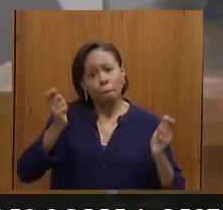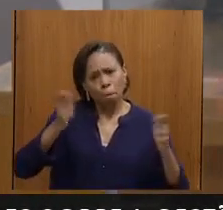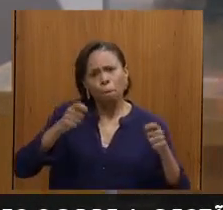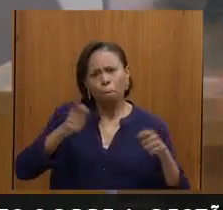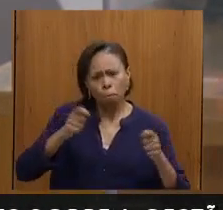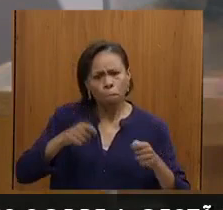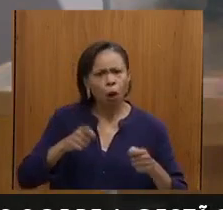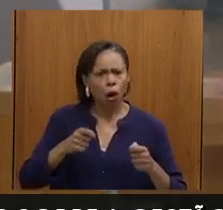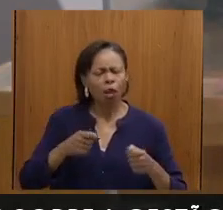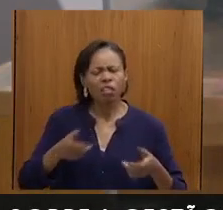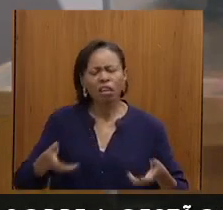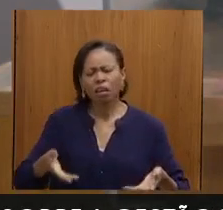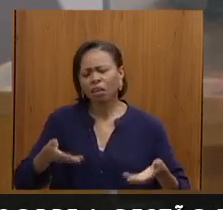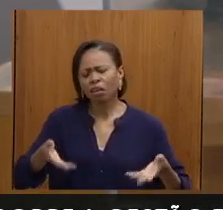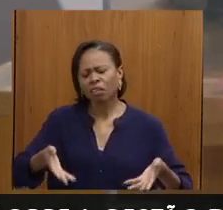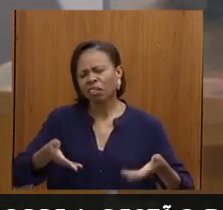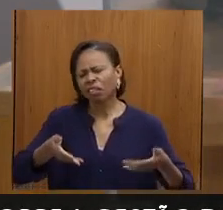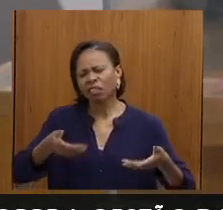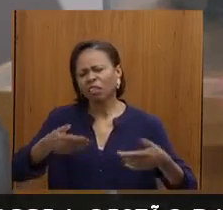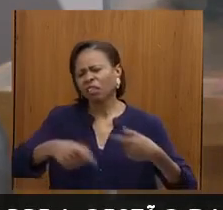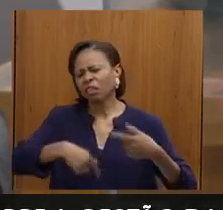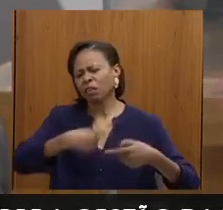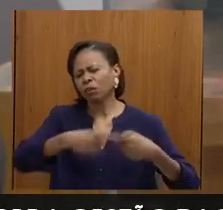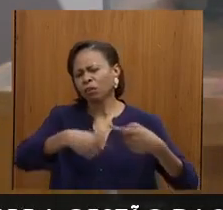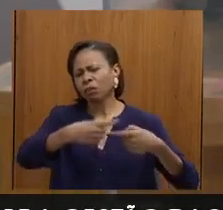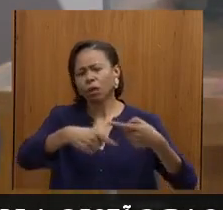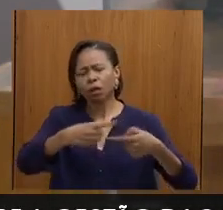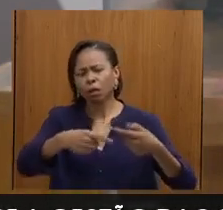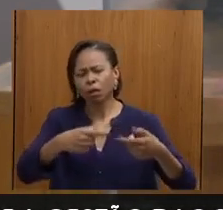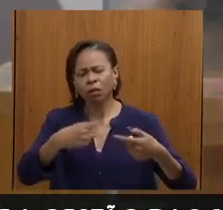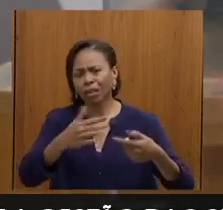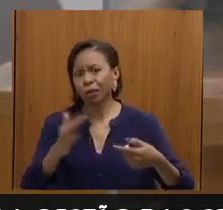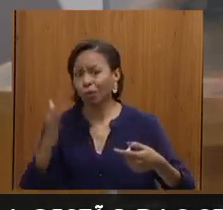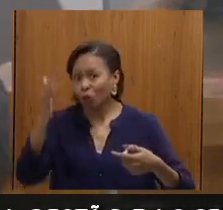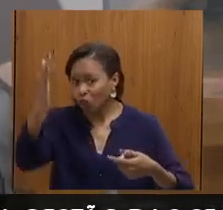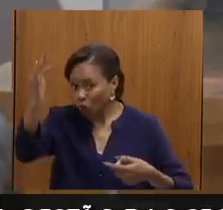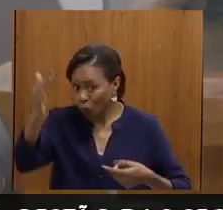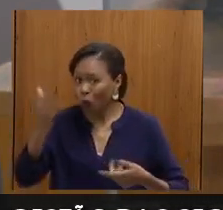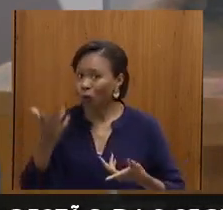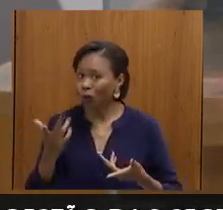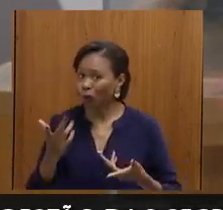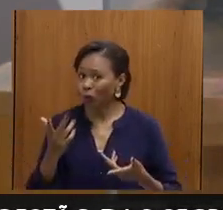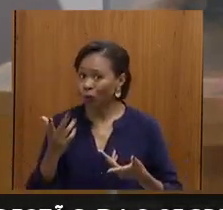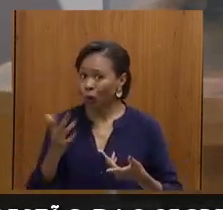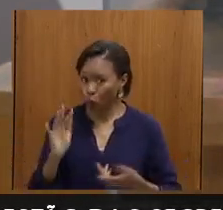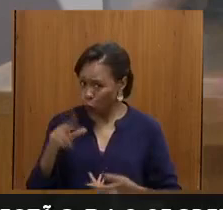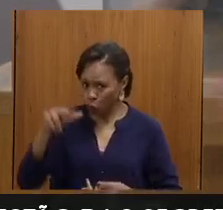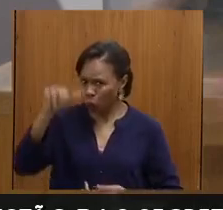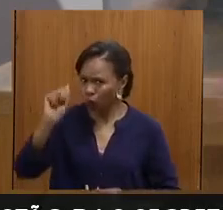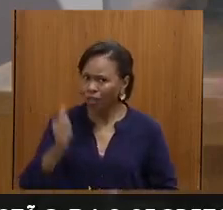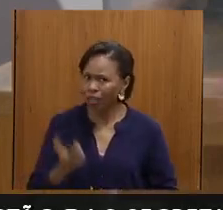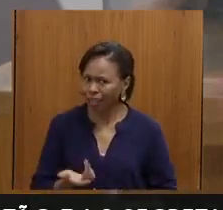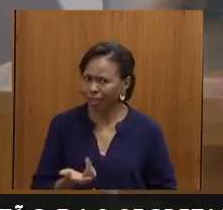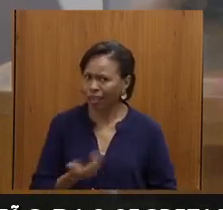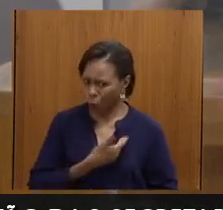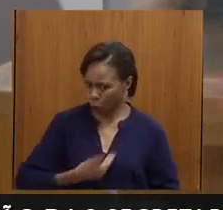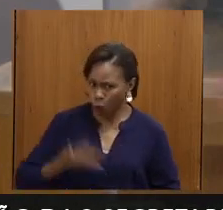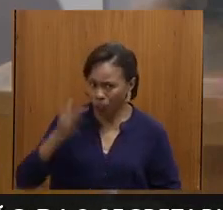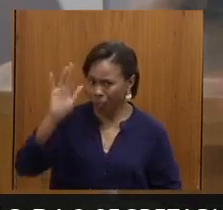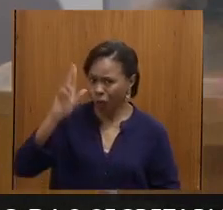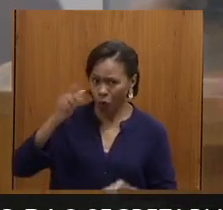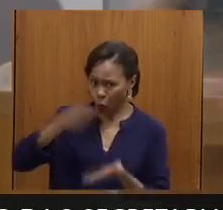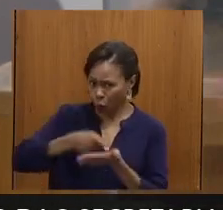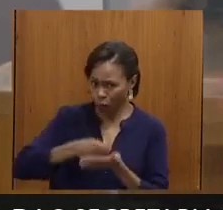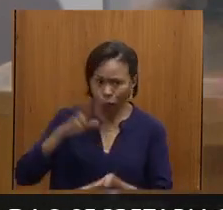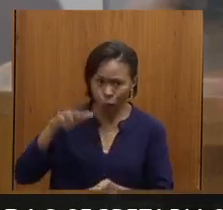ir levando, que o futuro nunca vai chegar, de que a União nunca vai cobrar. Eu tenho dito que